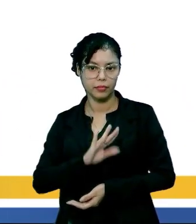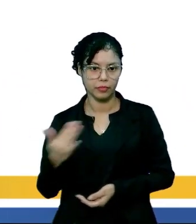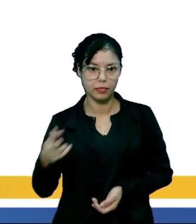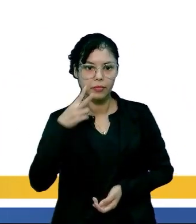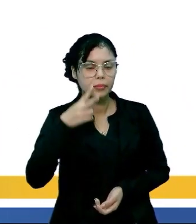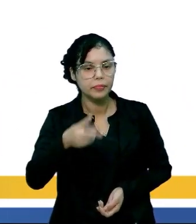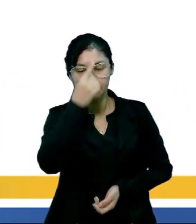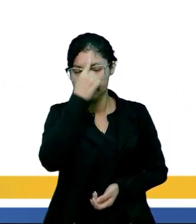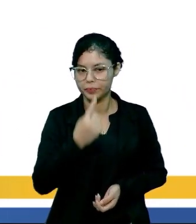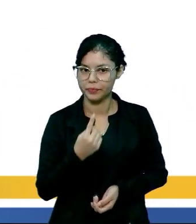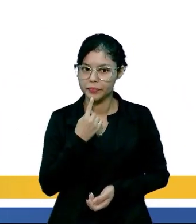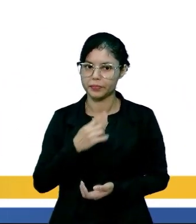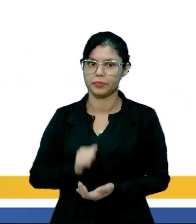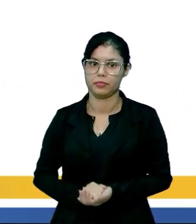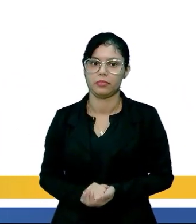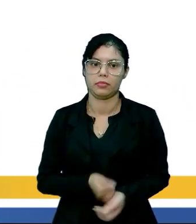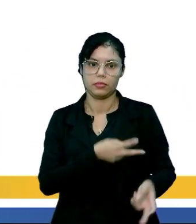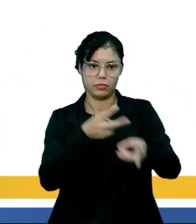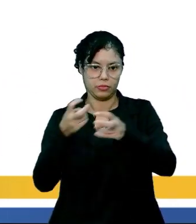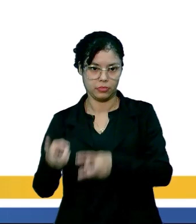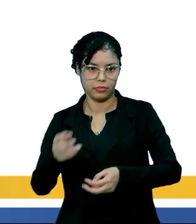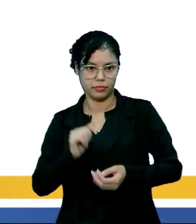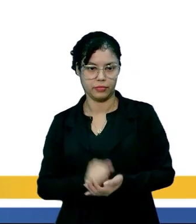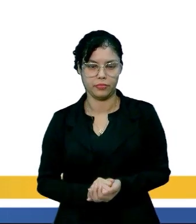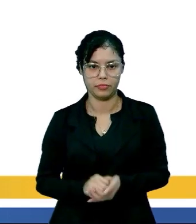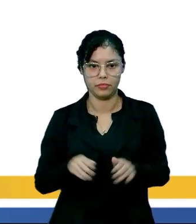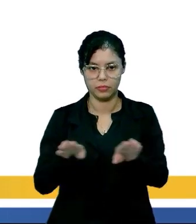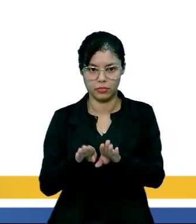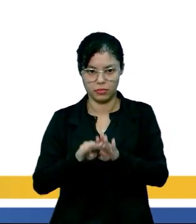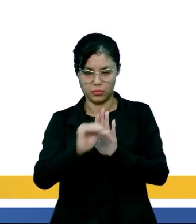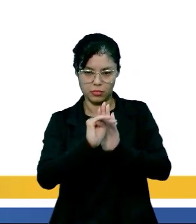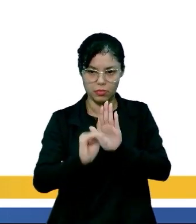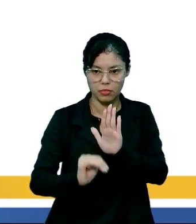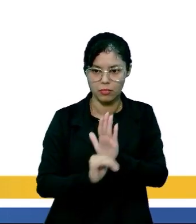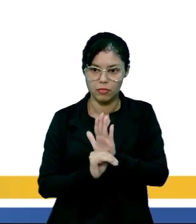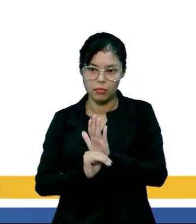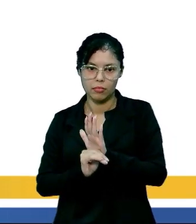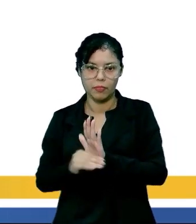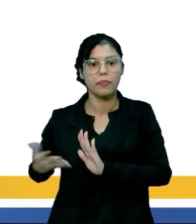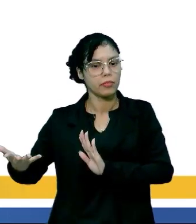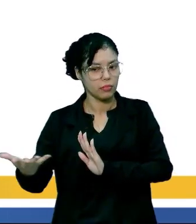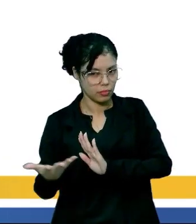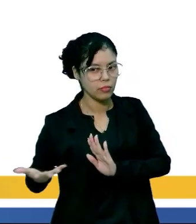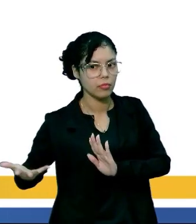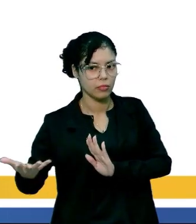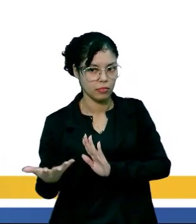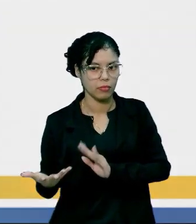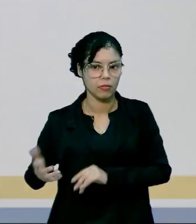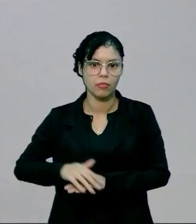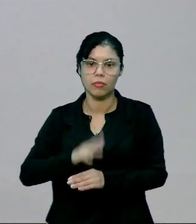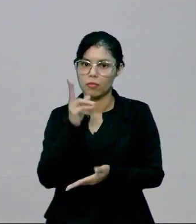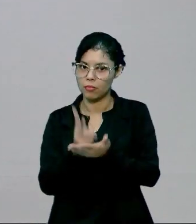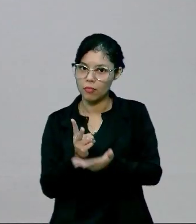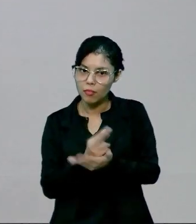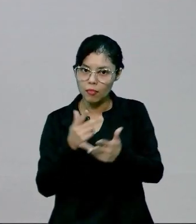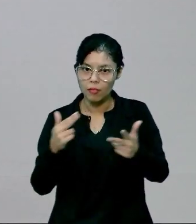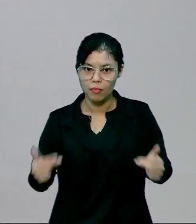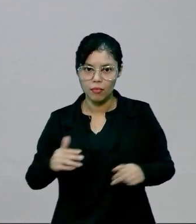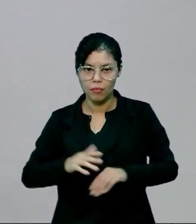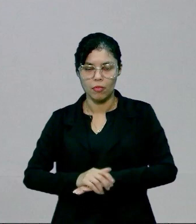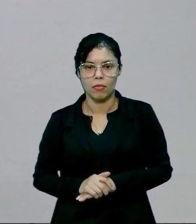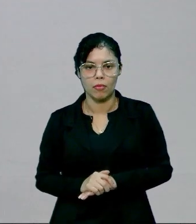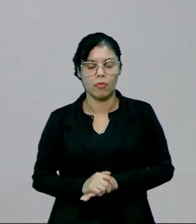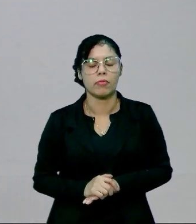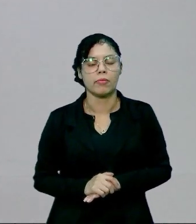você olha a imagem do triângulo, observa a parte de baixo, tá? A base é a mesma